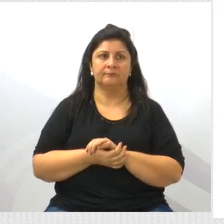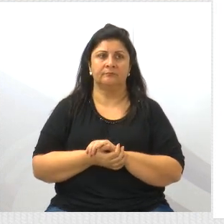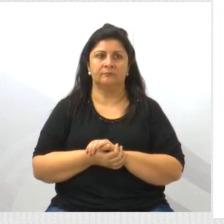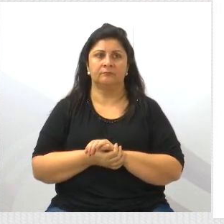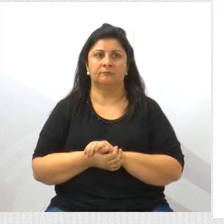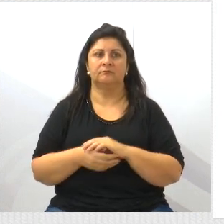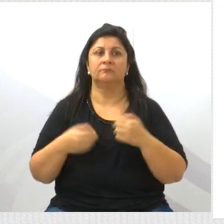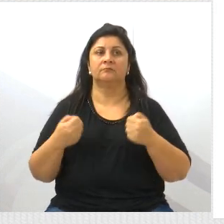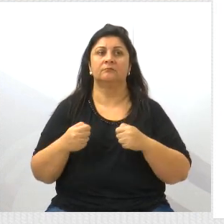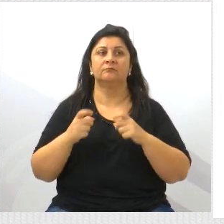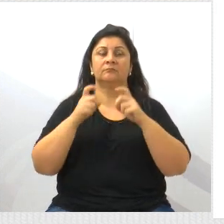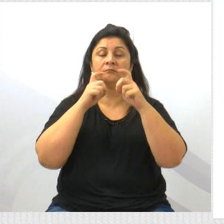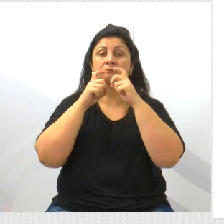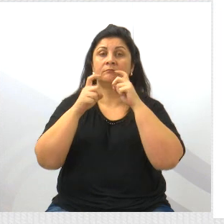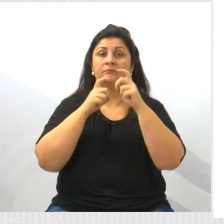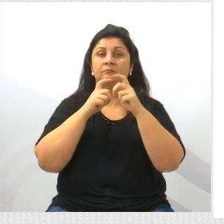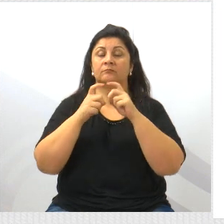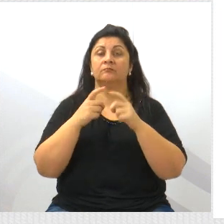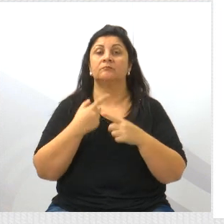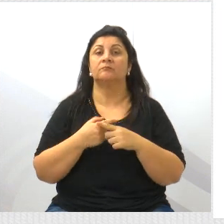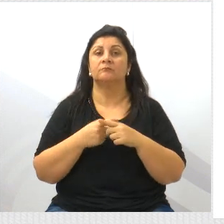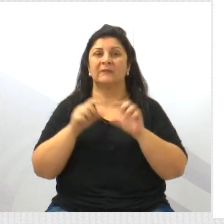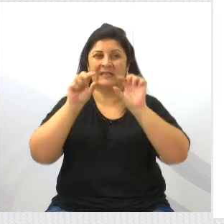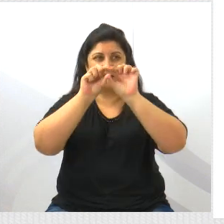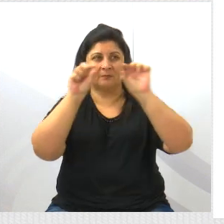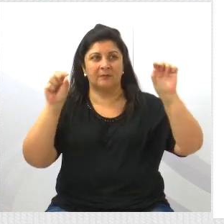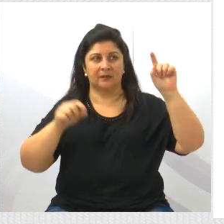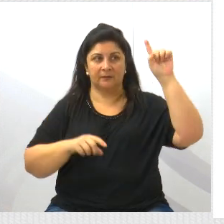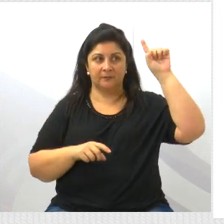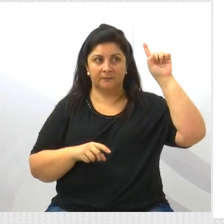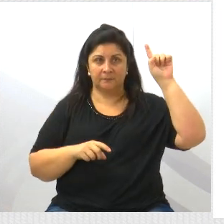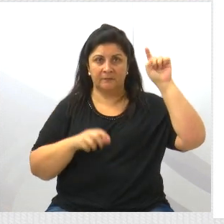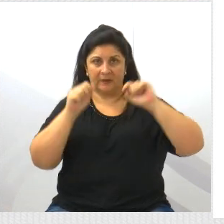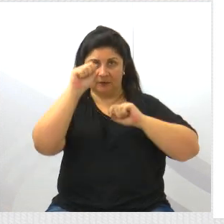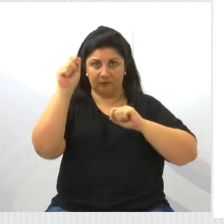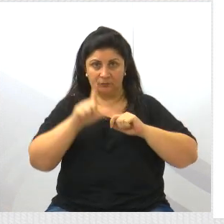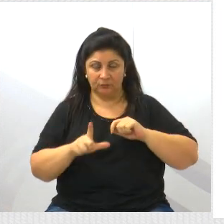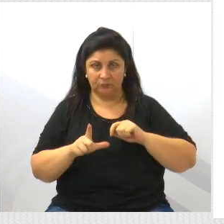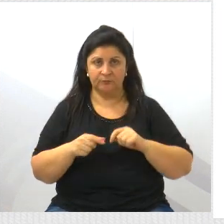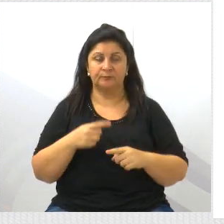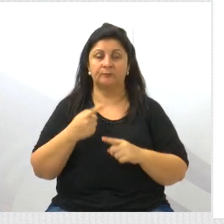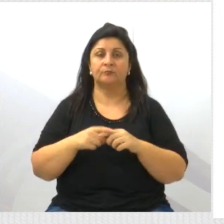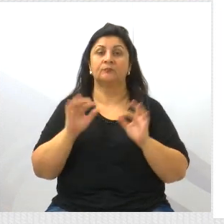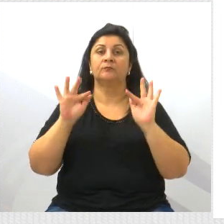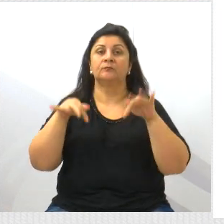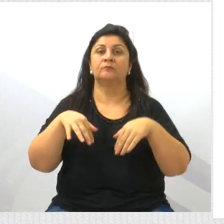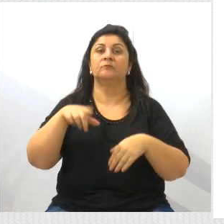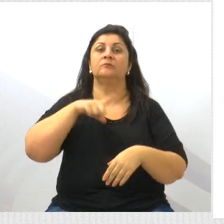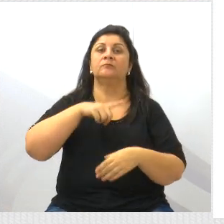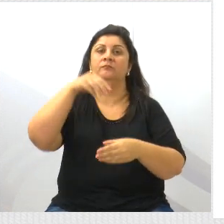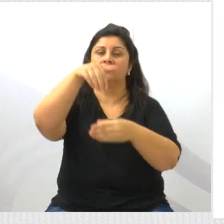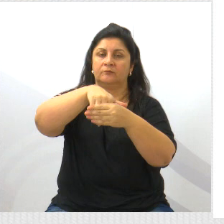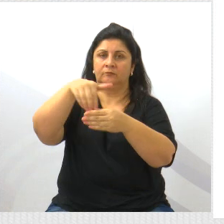nossas reuniões e, no final, uma votação, que vai ser uma eleição geral,